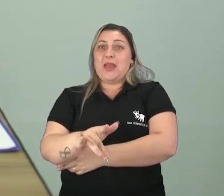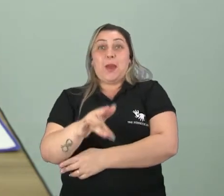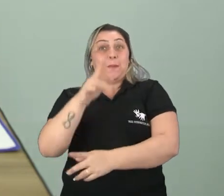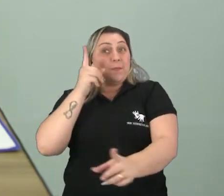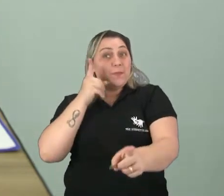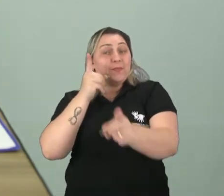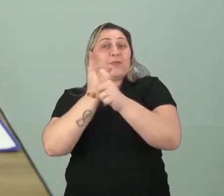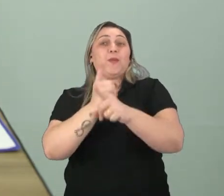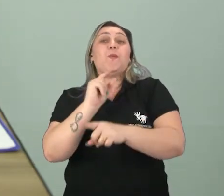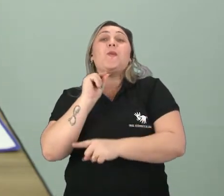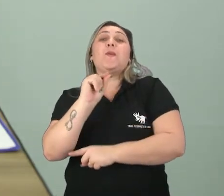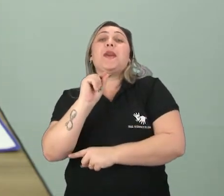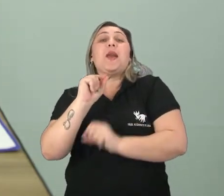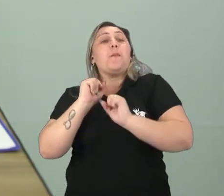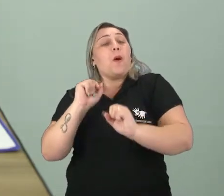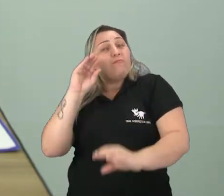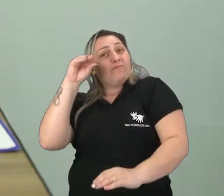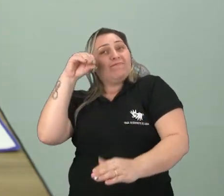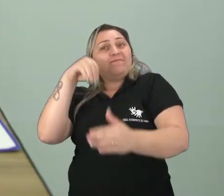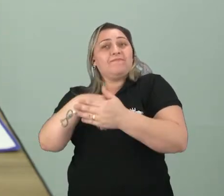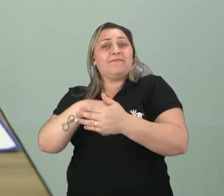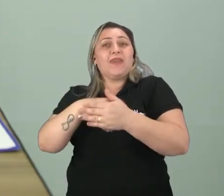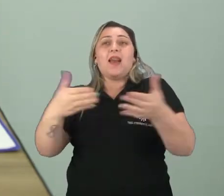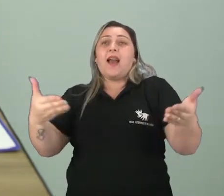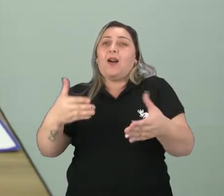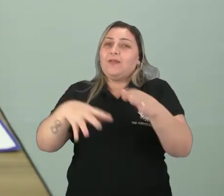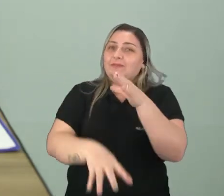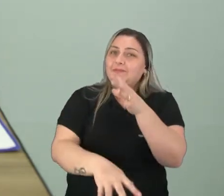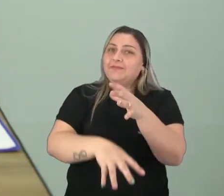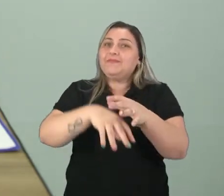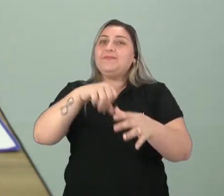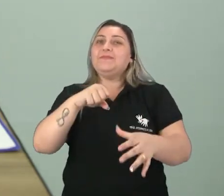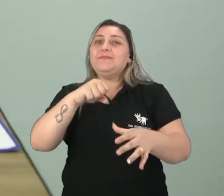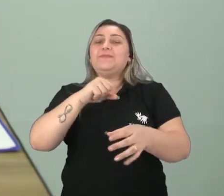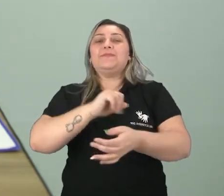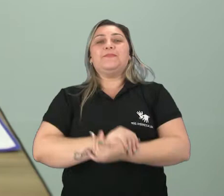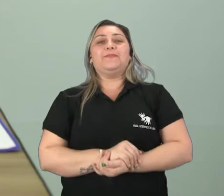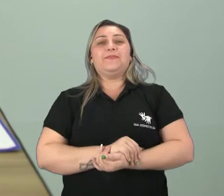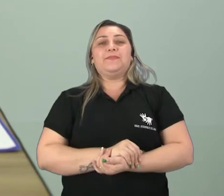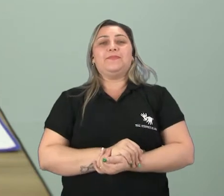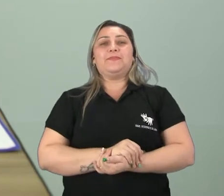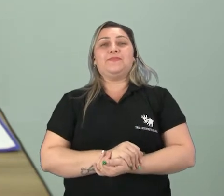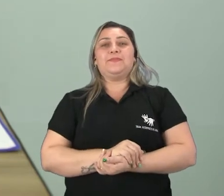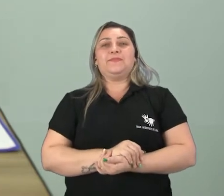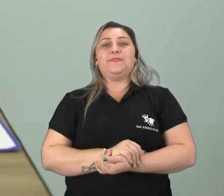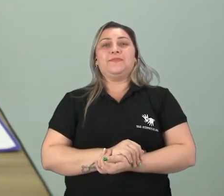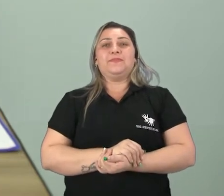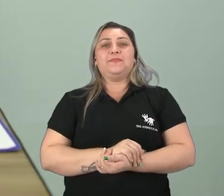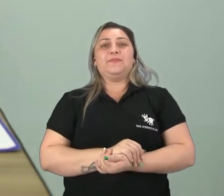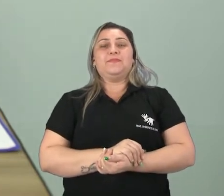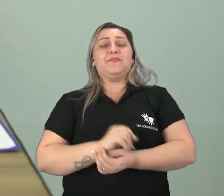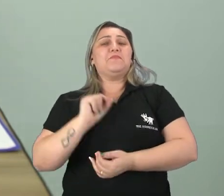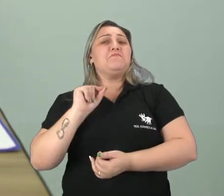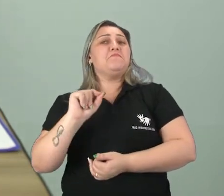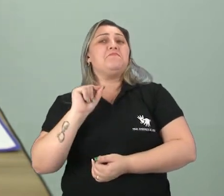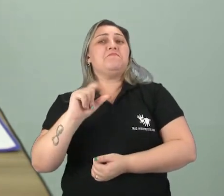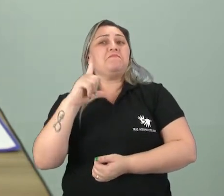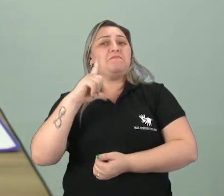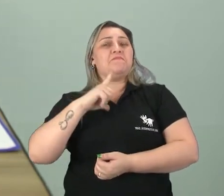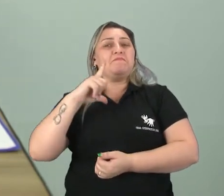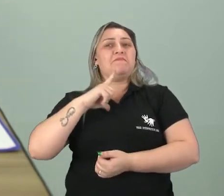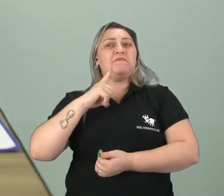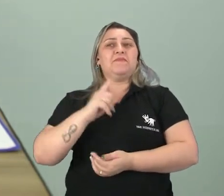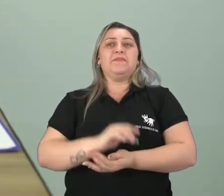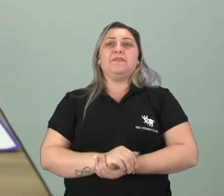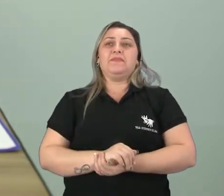para descobrir o que pode estar lá dentro agora eu vou pegar com a minha mão que será